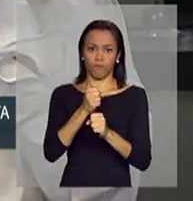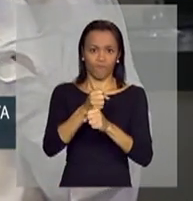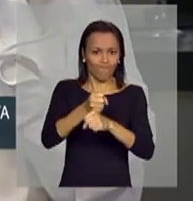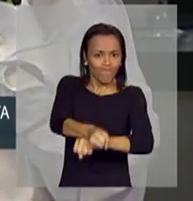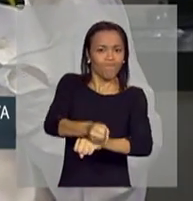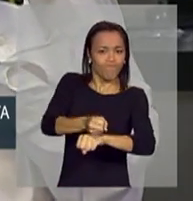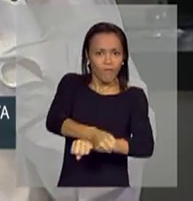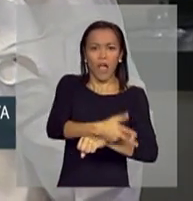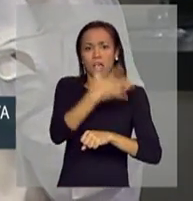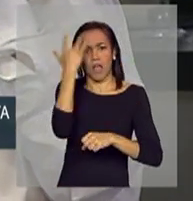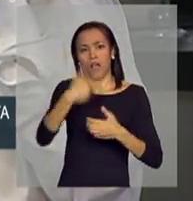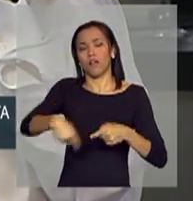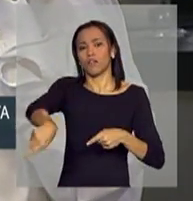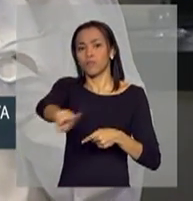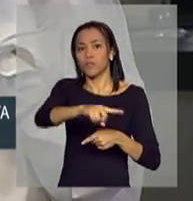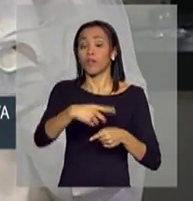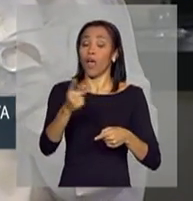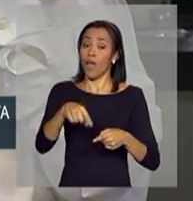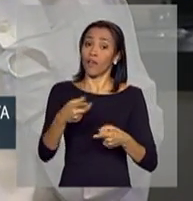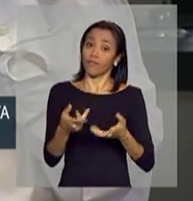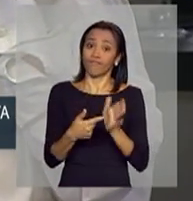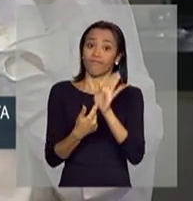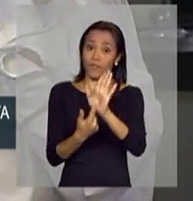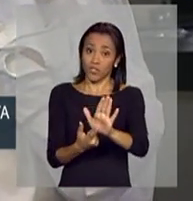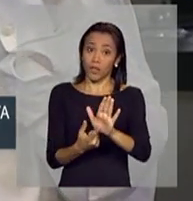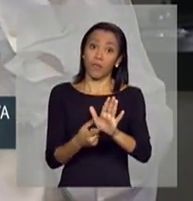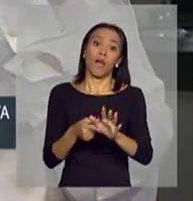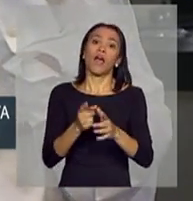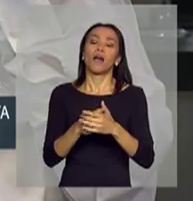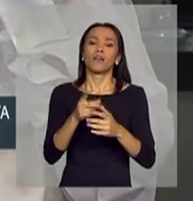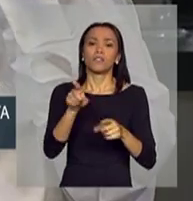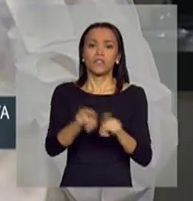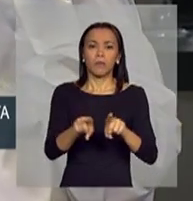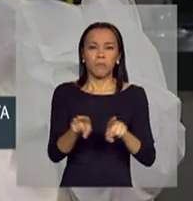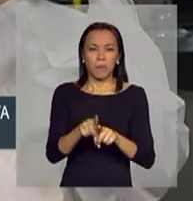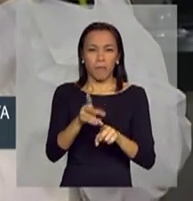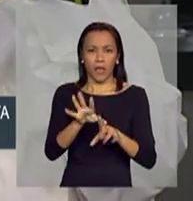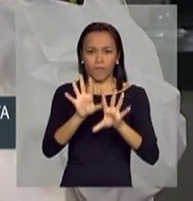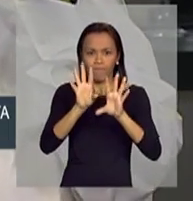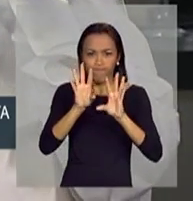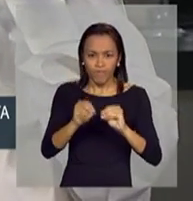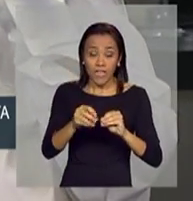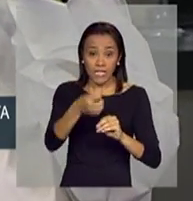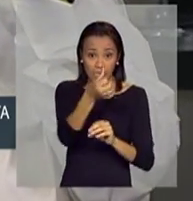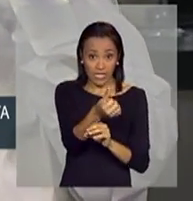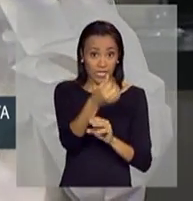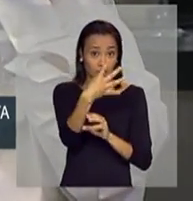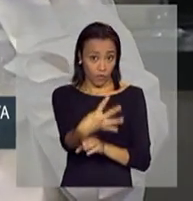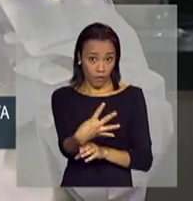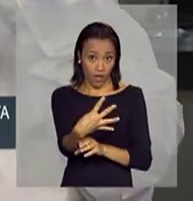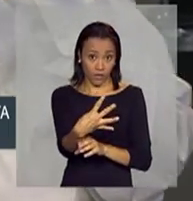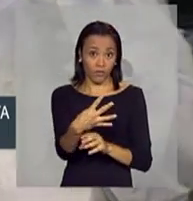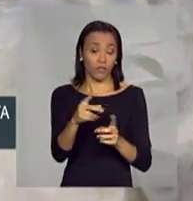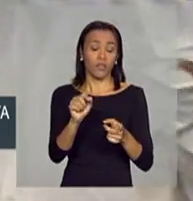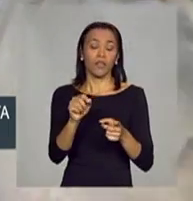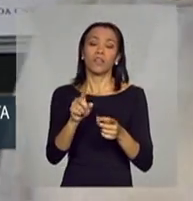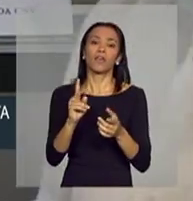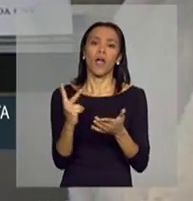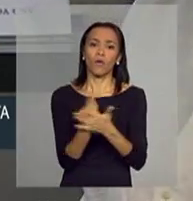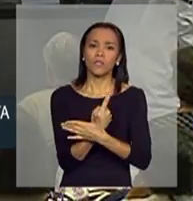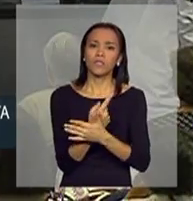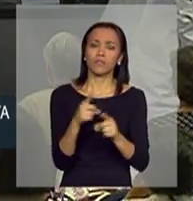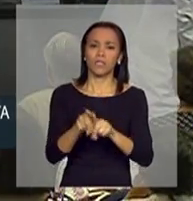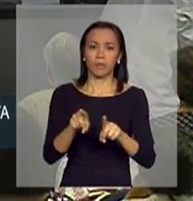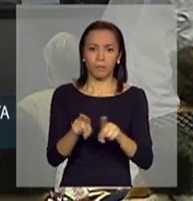conseguimos levantar essas duas hipóteses. A tortura como matriz de repressão em 64, ao contrário do que se supõe